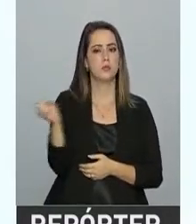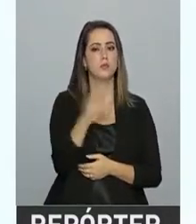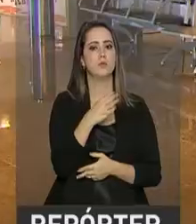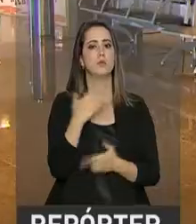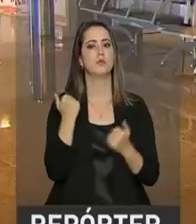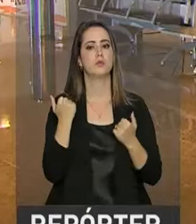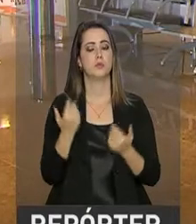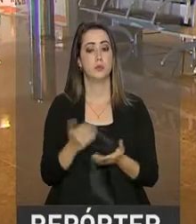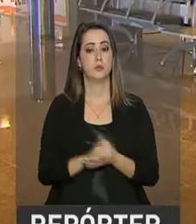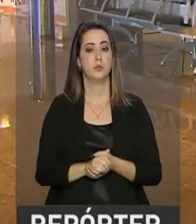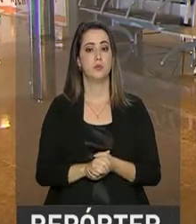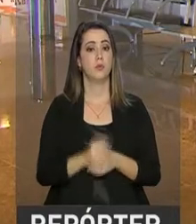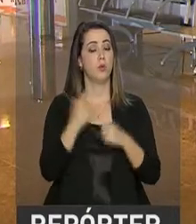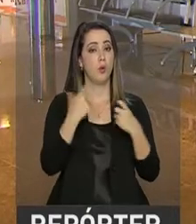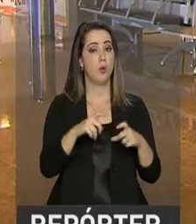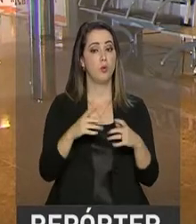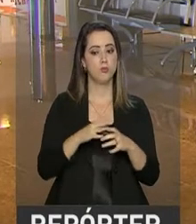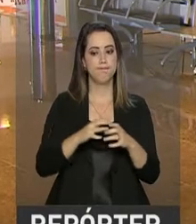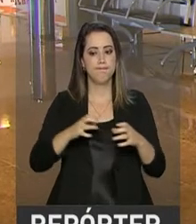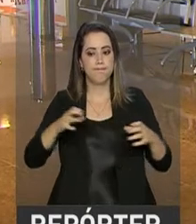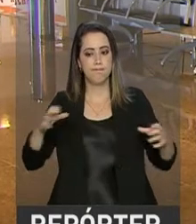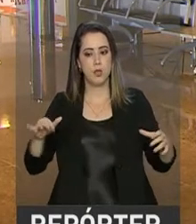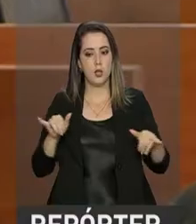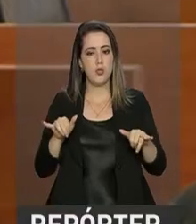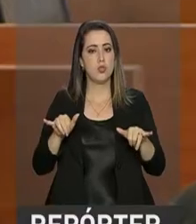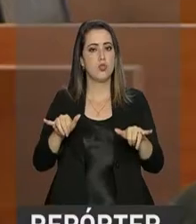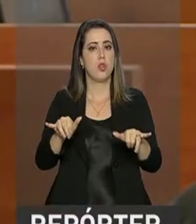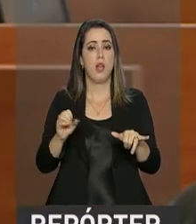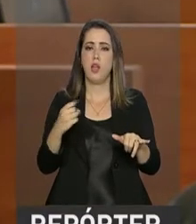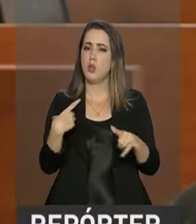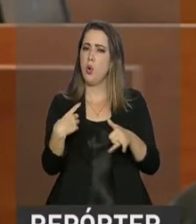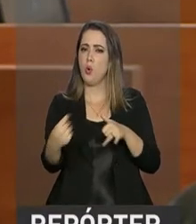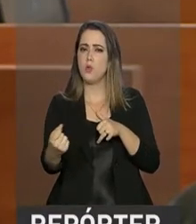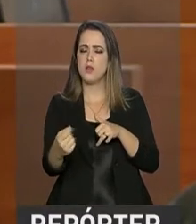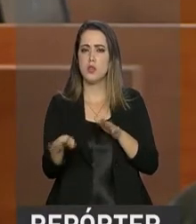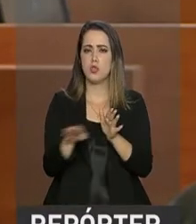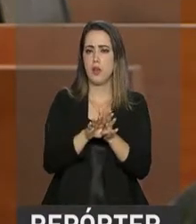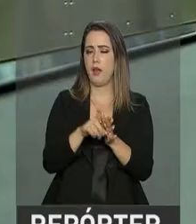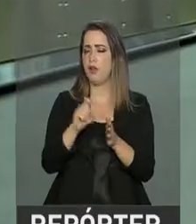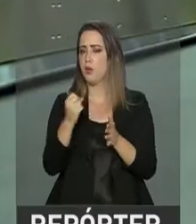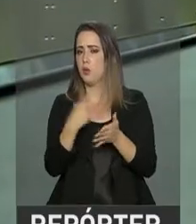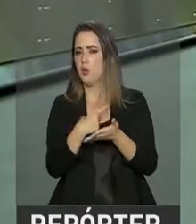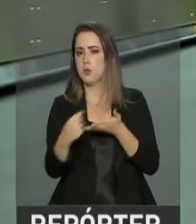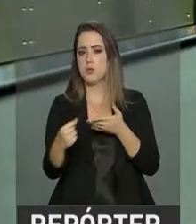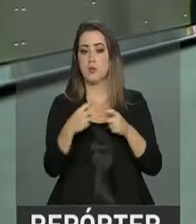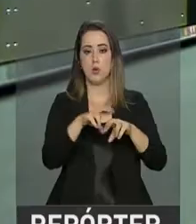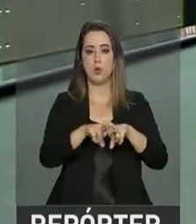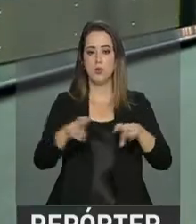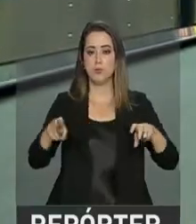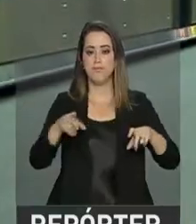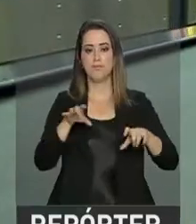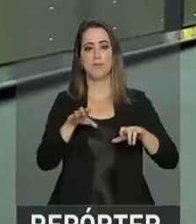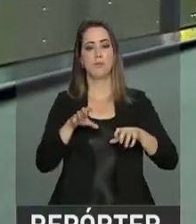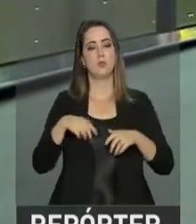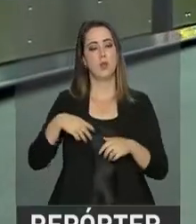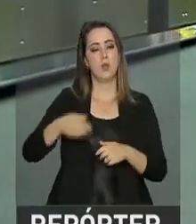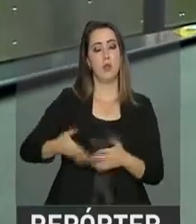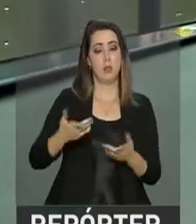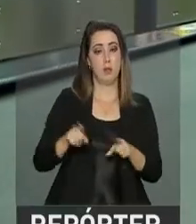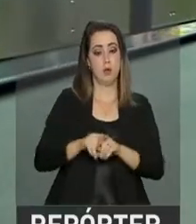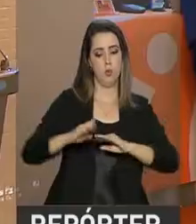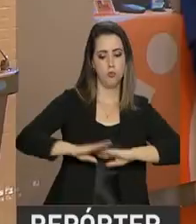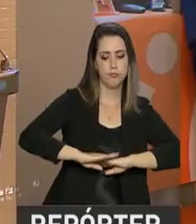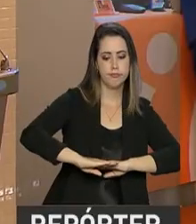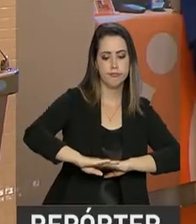moderno. Ampliação das salas de embarque e desembarque, mais estandes para check-in, nova esteira para restituição de